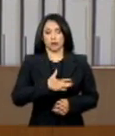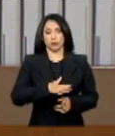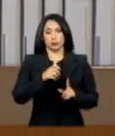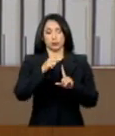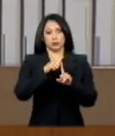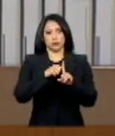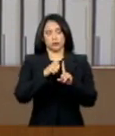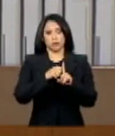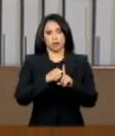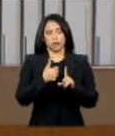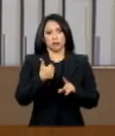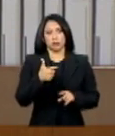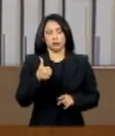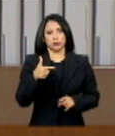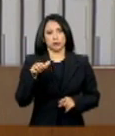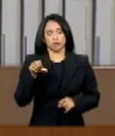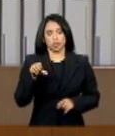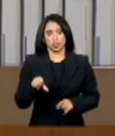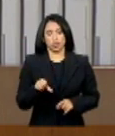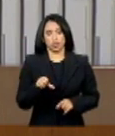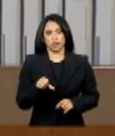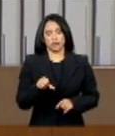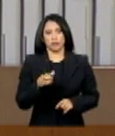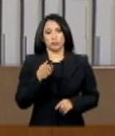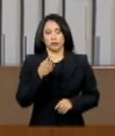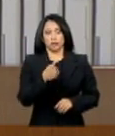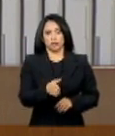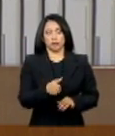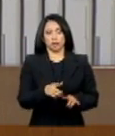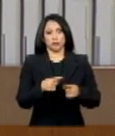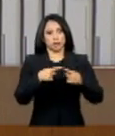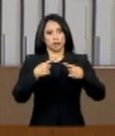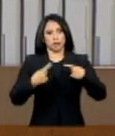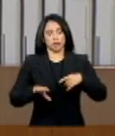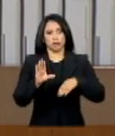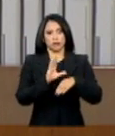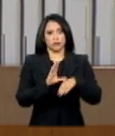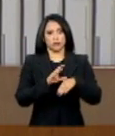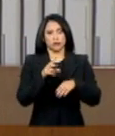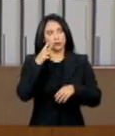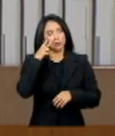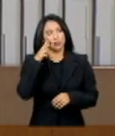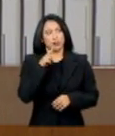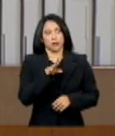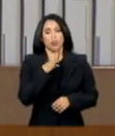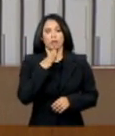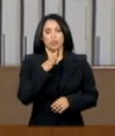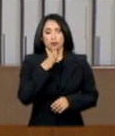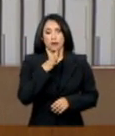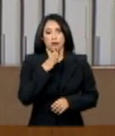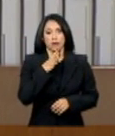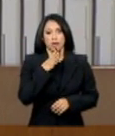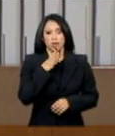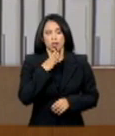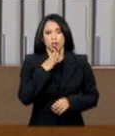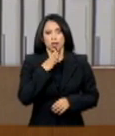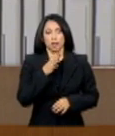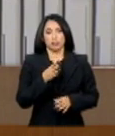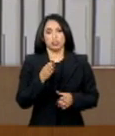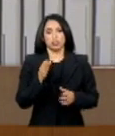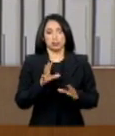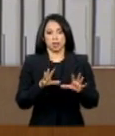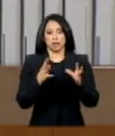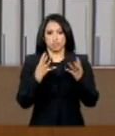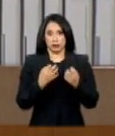a ação direta de inconstitucionalidade vossa excelência conhece da ação ea julga procedente aqui haverá sustentação